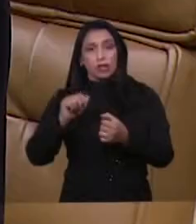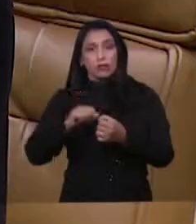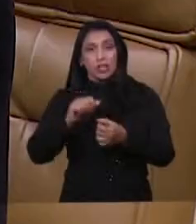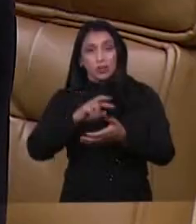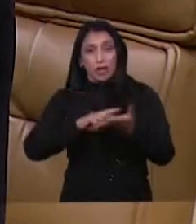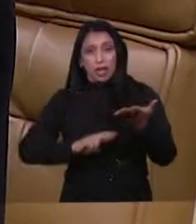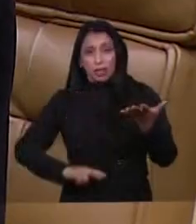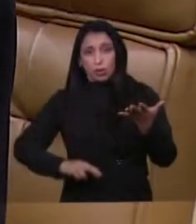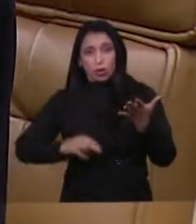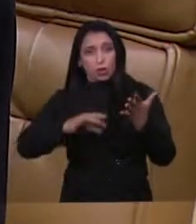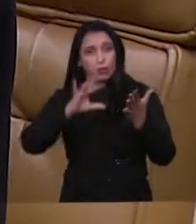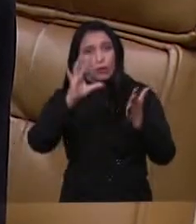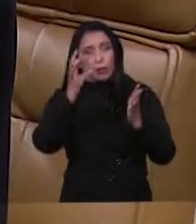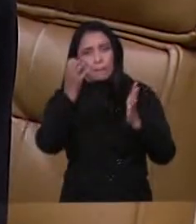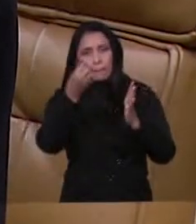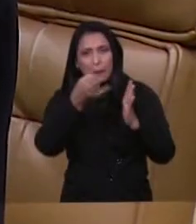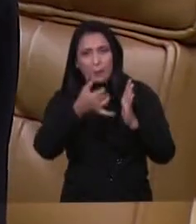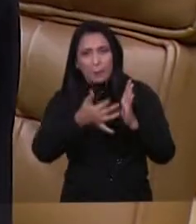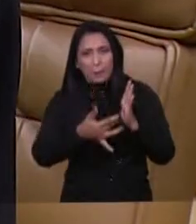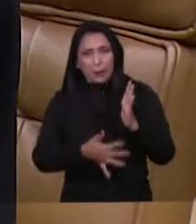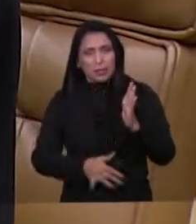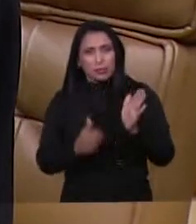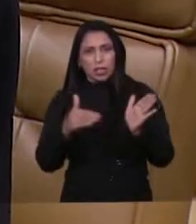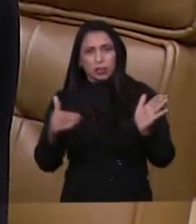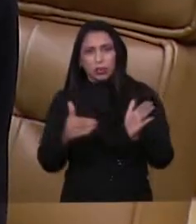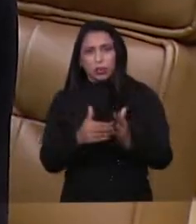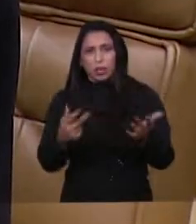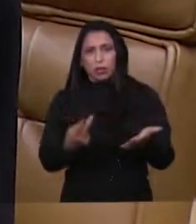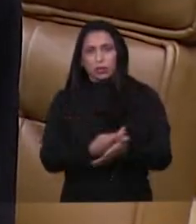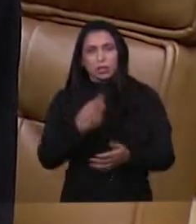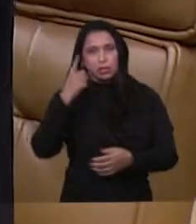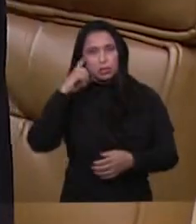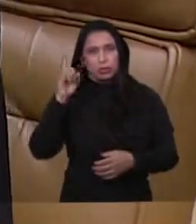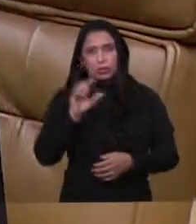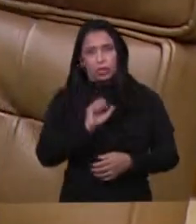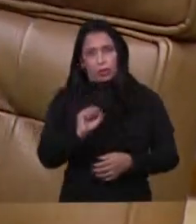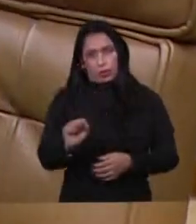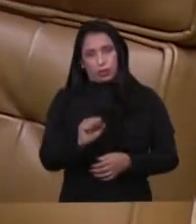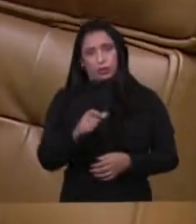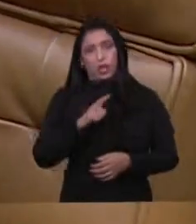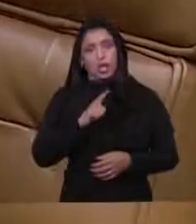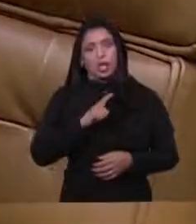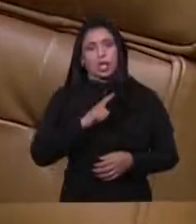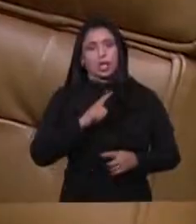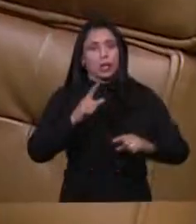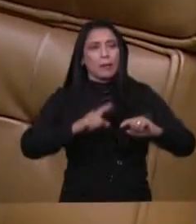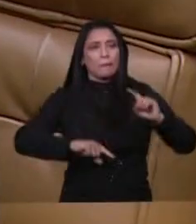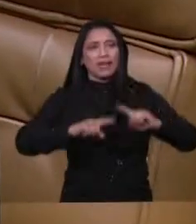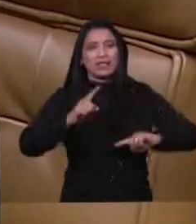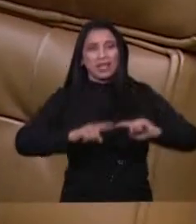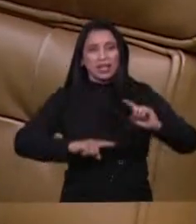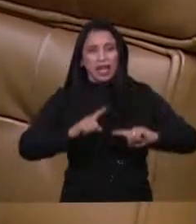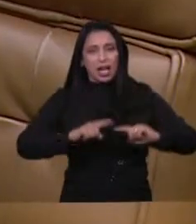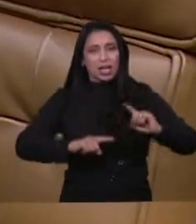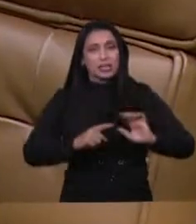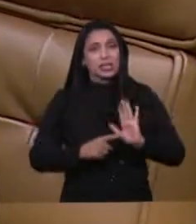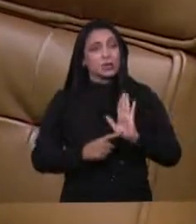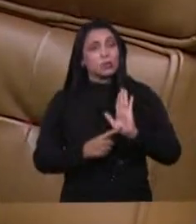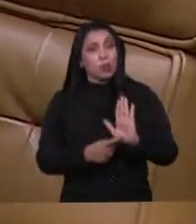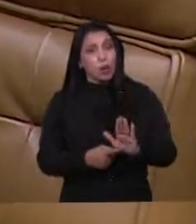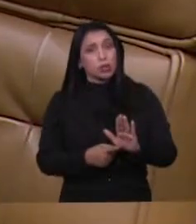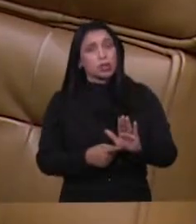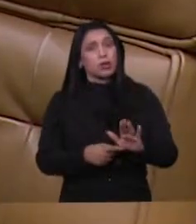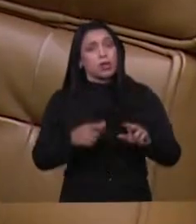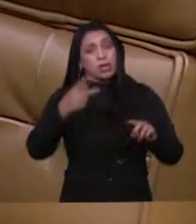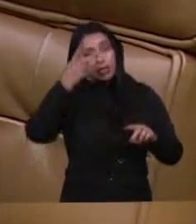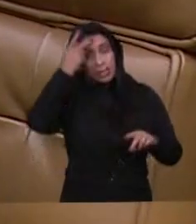sobre os atos antidemocráticos ocorridos em 8 de janeiro de 2023 que foram apreendidos objetos, aspas, objetos que demonstram que os